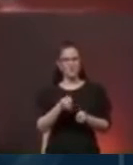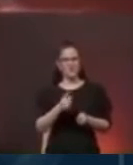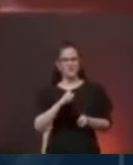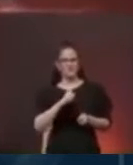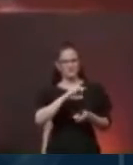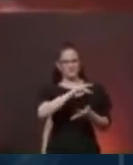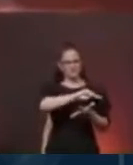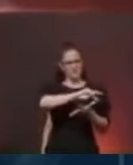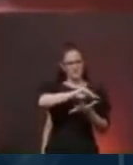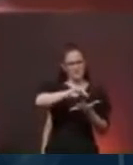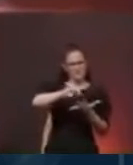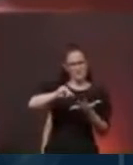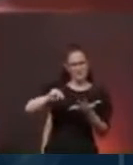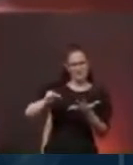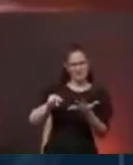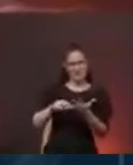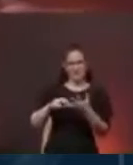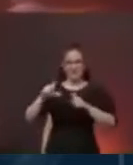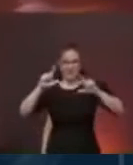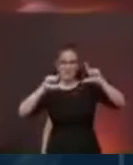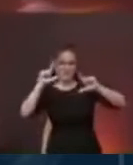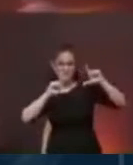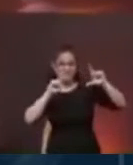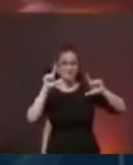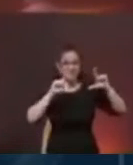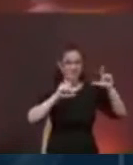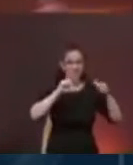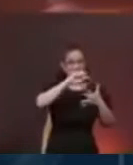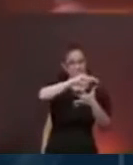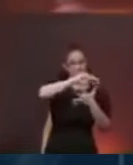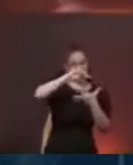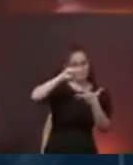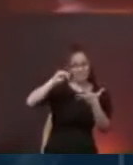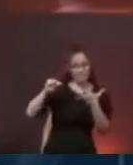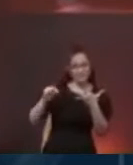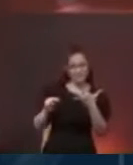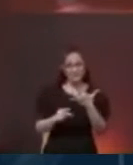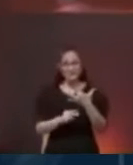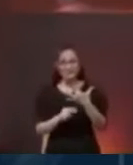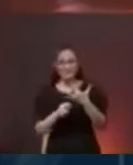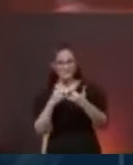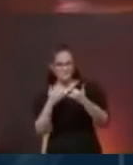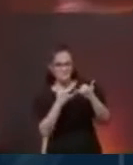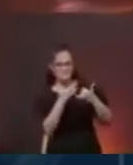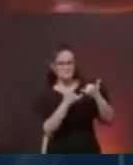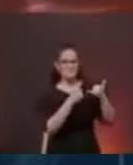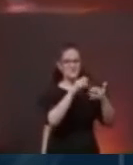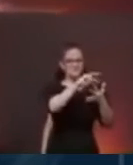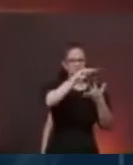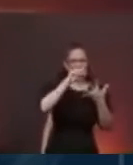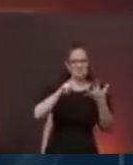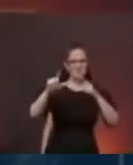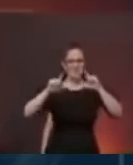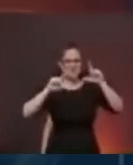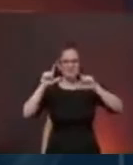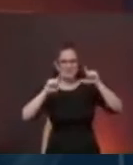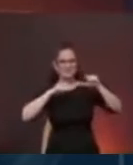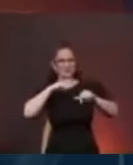casa tinha 150 canais? High Definition 4K? Nós tínhamos o high do chuvisco?